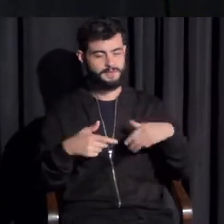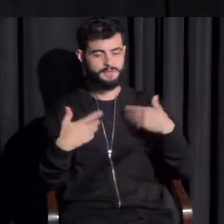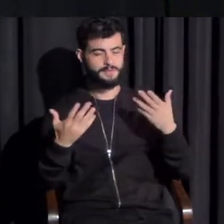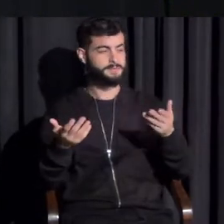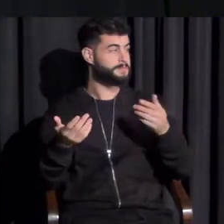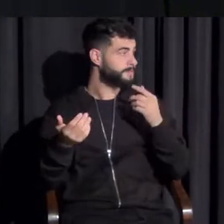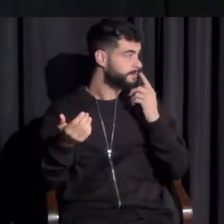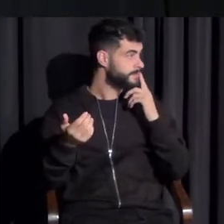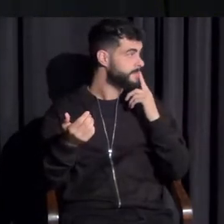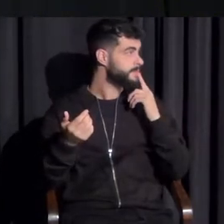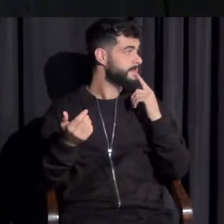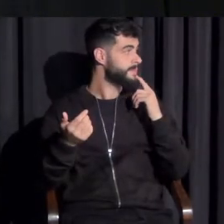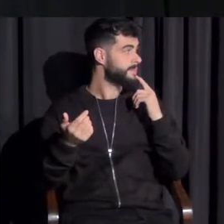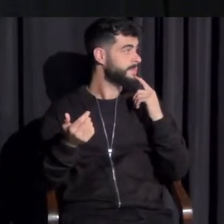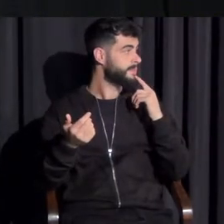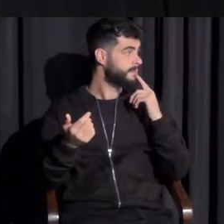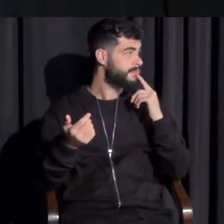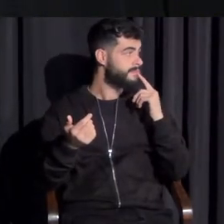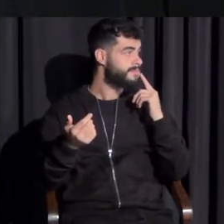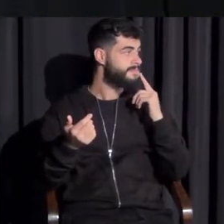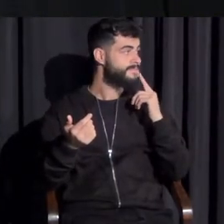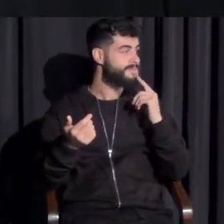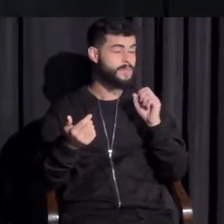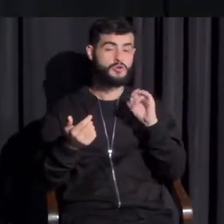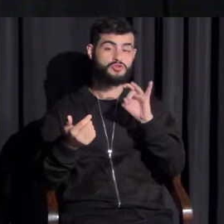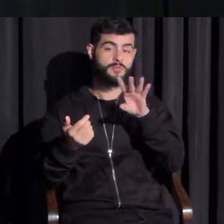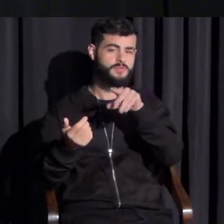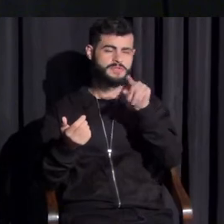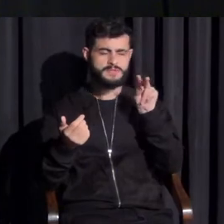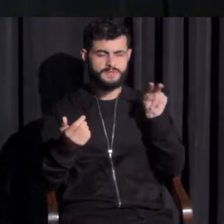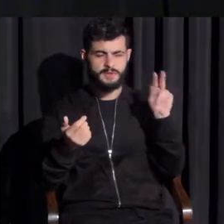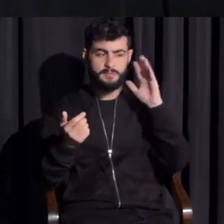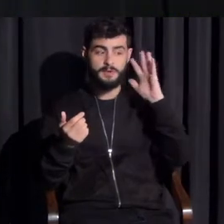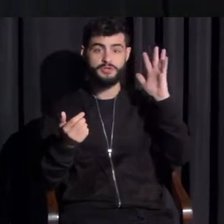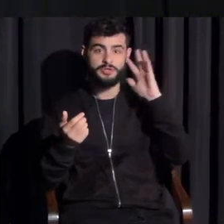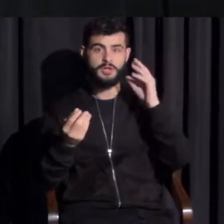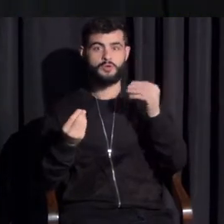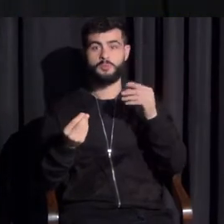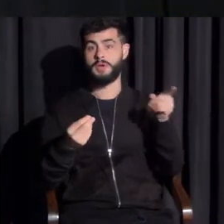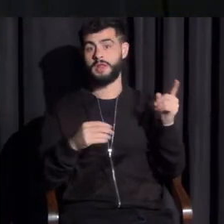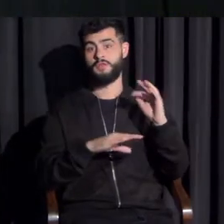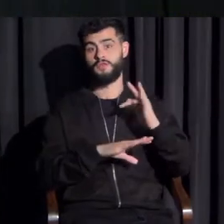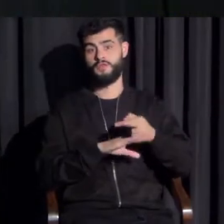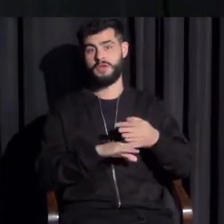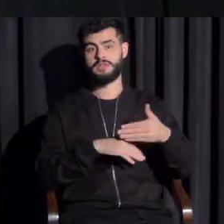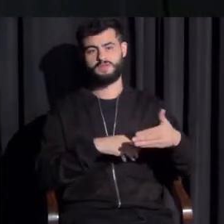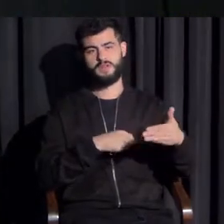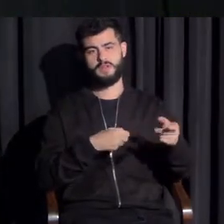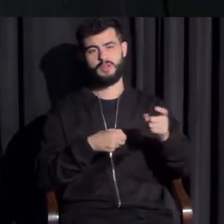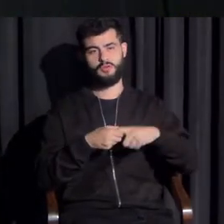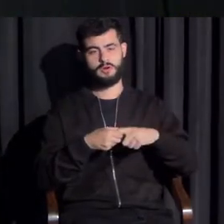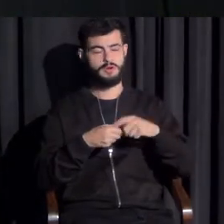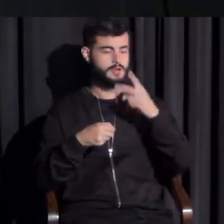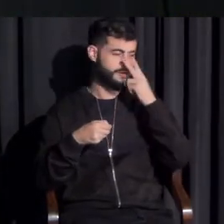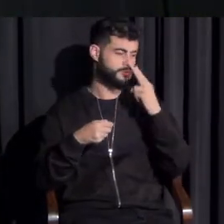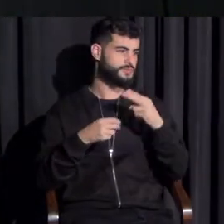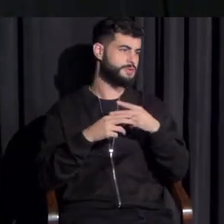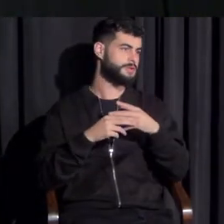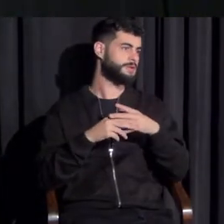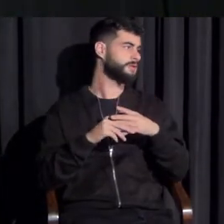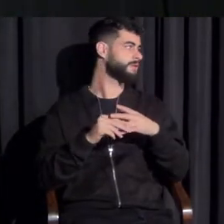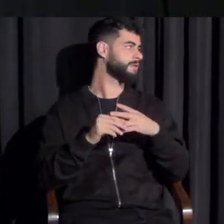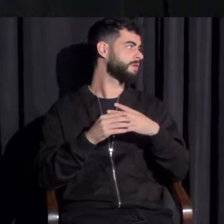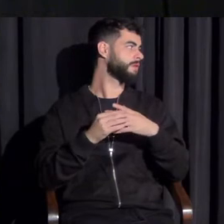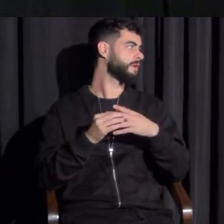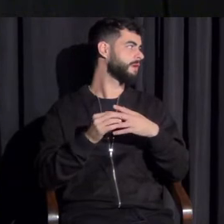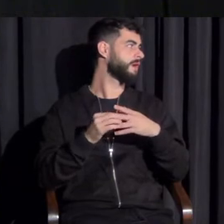enfim, mas é só preciso observar, colocar essa lente mesmo, né? Ela está em férias e ela deve estar retornando. E ela fala, não,